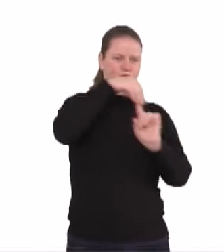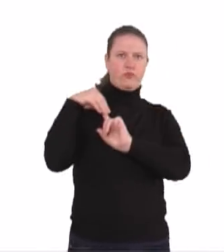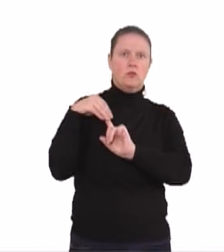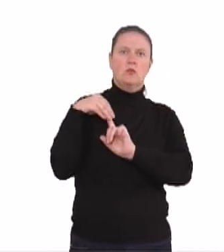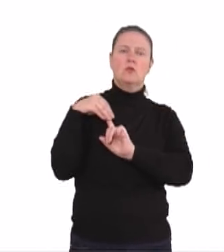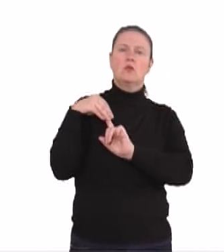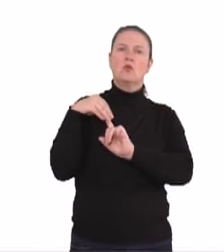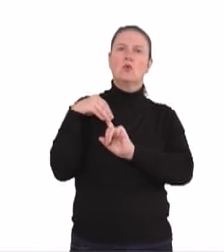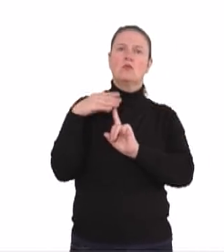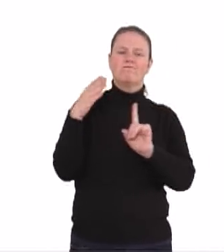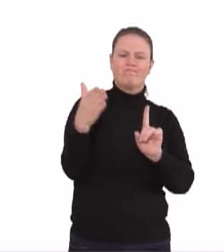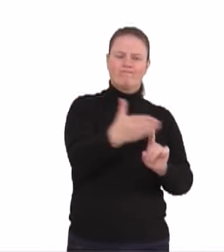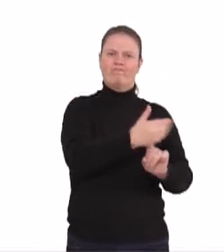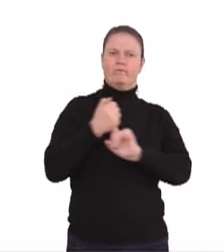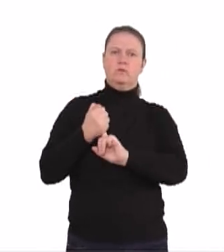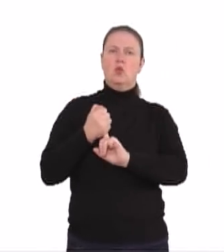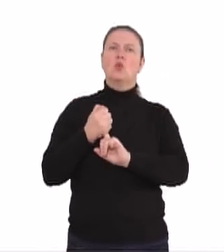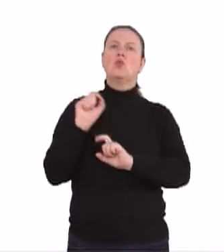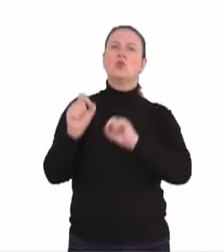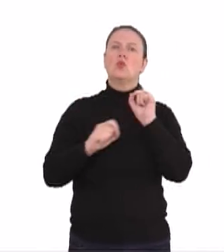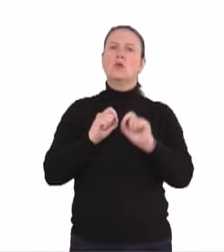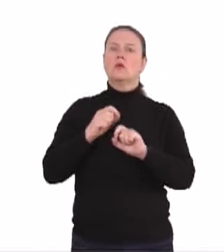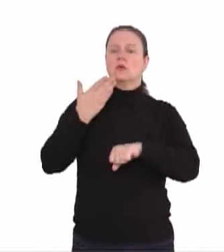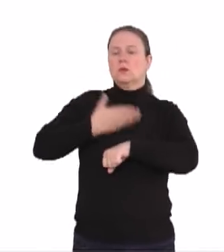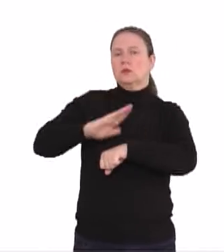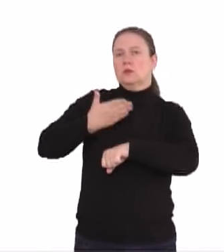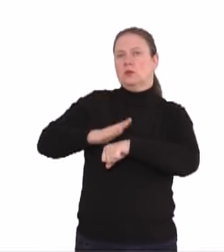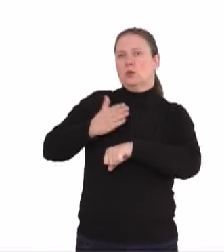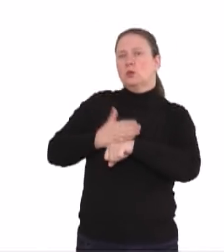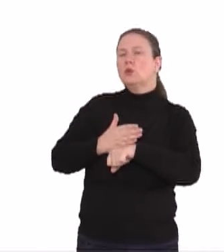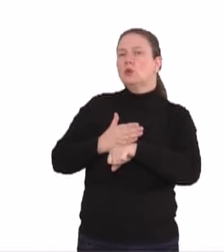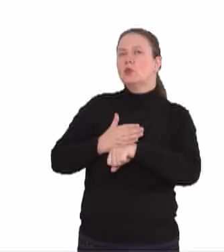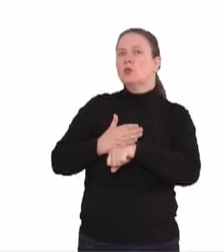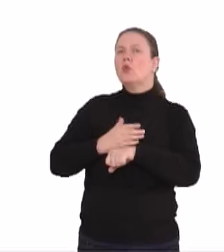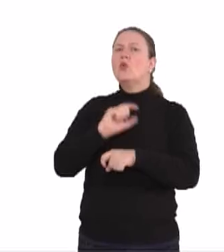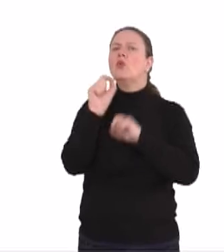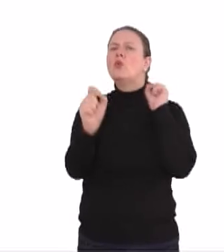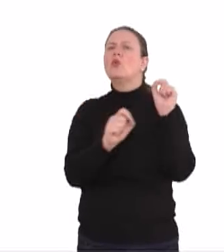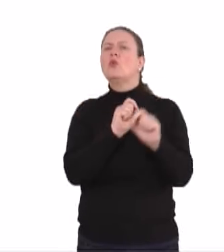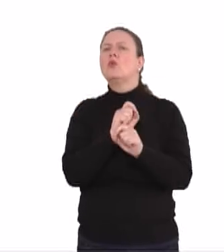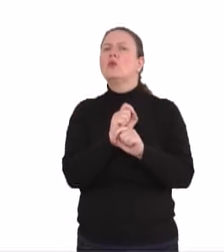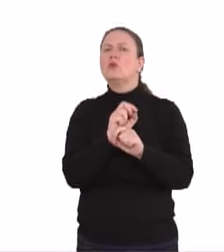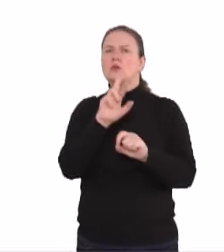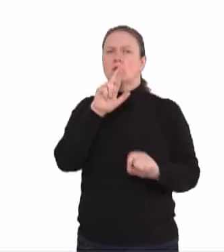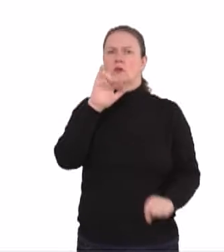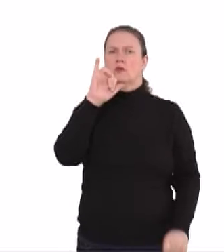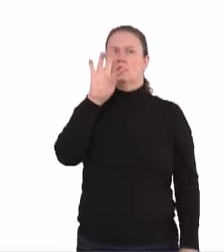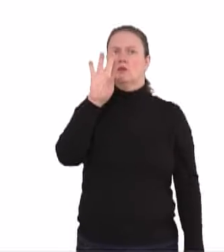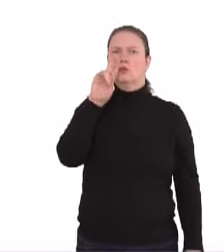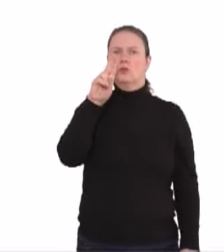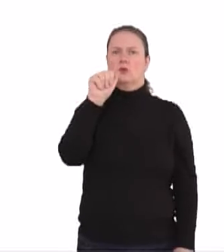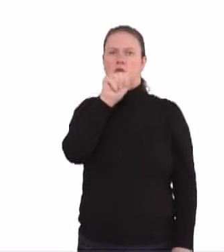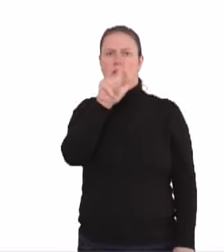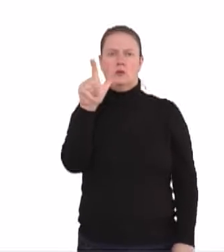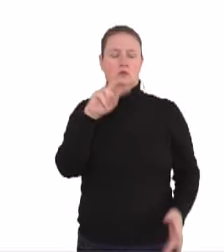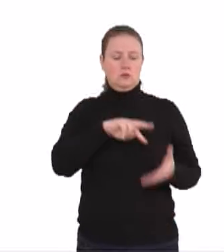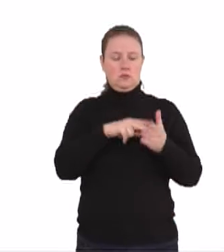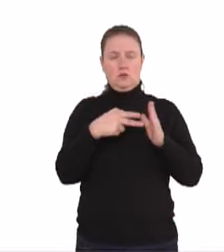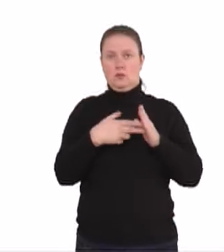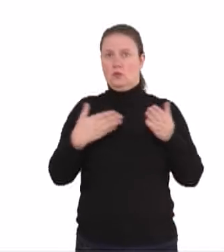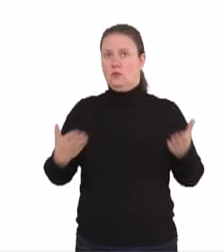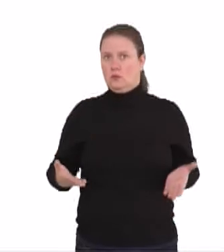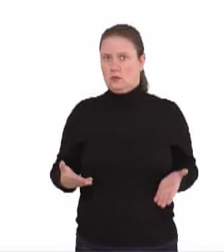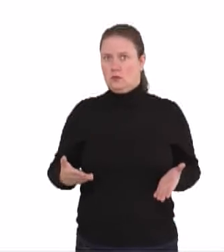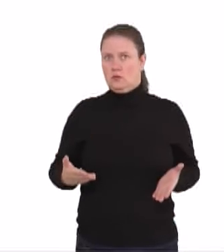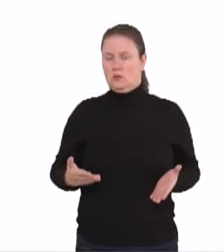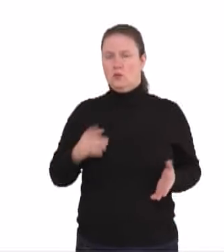sendo preparado num ritual antropofágico, né? O ritual antropofágico se refere